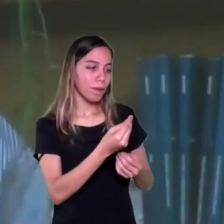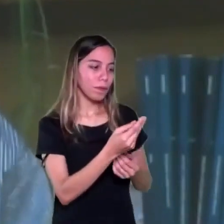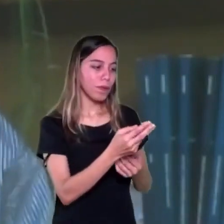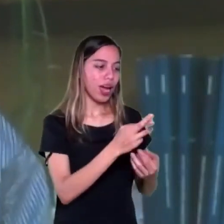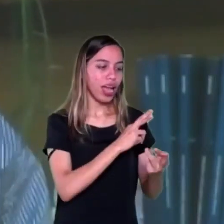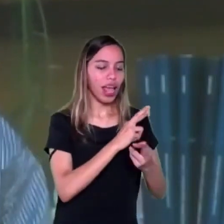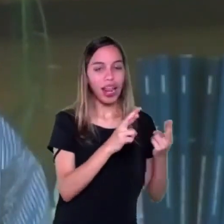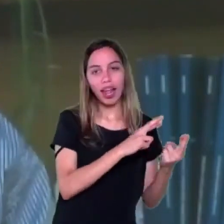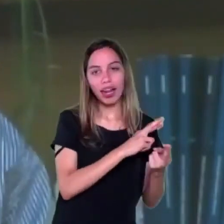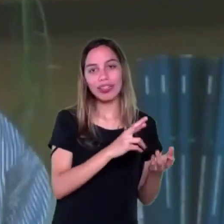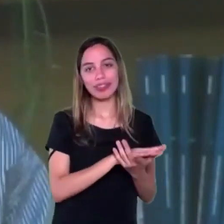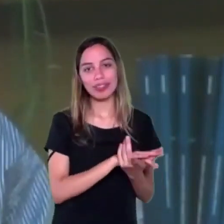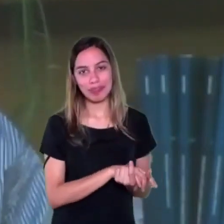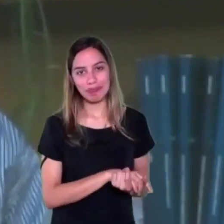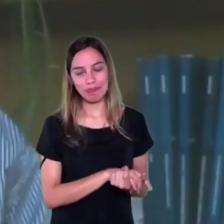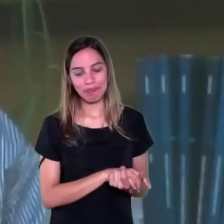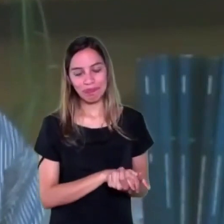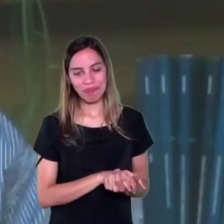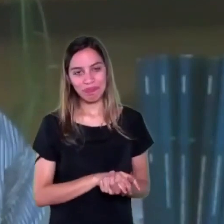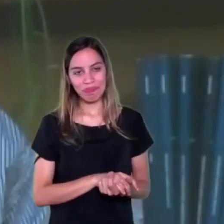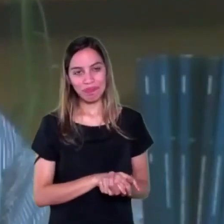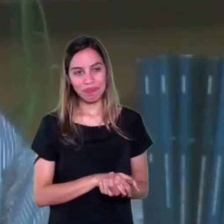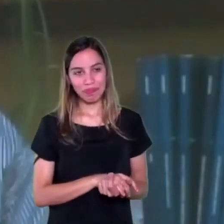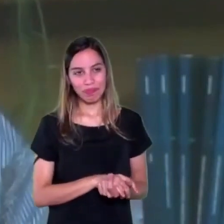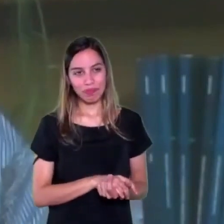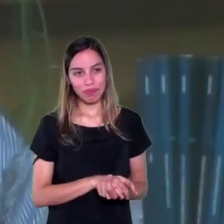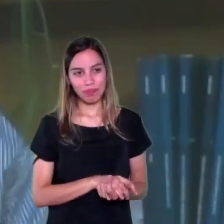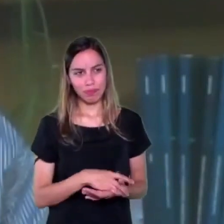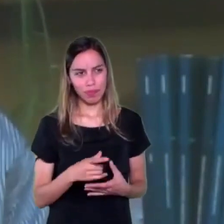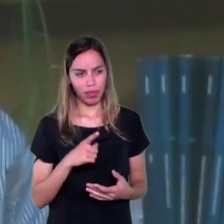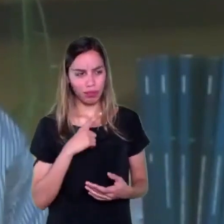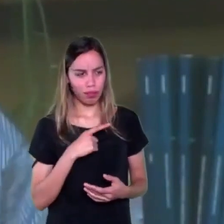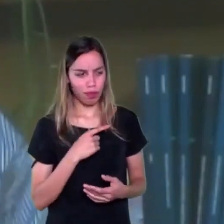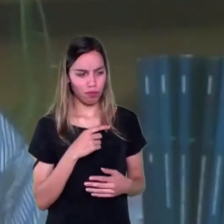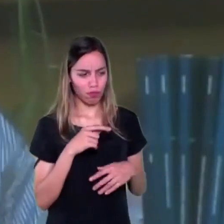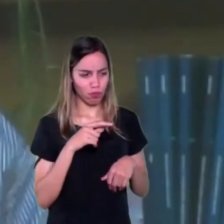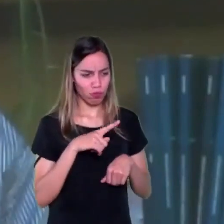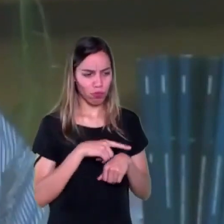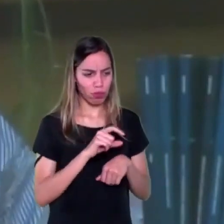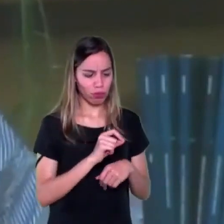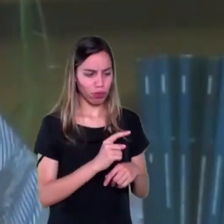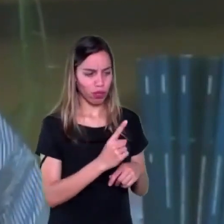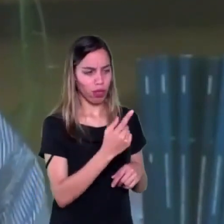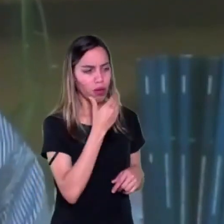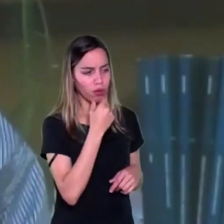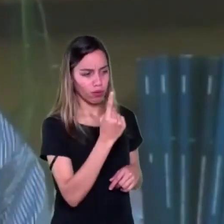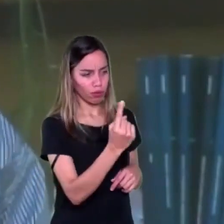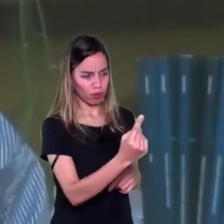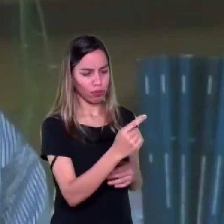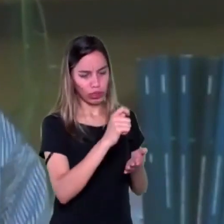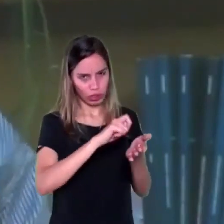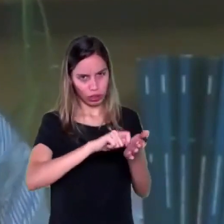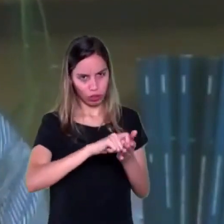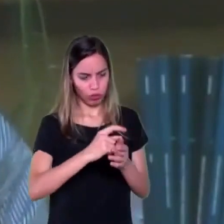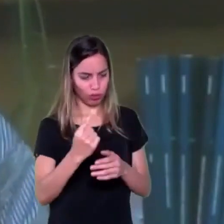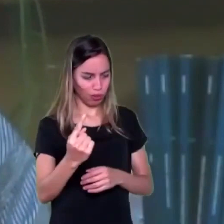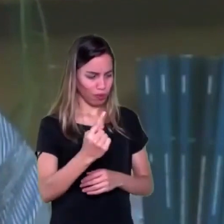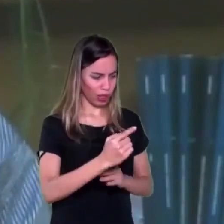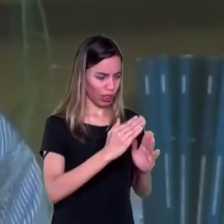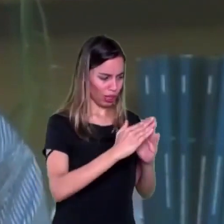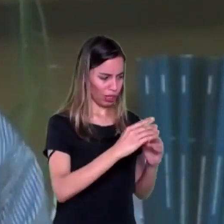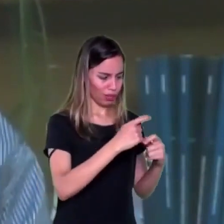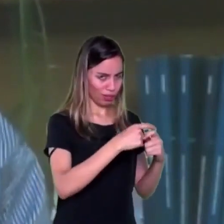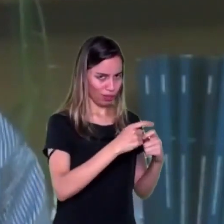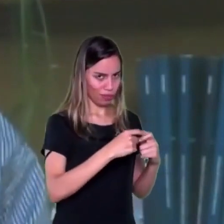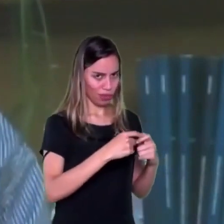teve um episódio em que o Guimarães Rosa chegou na casa do Dr. Coutinho e a camisa